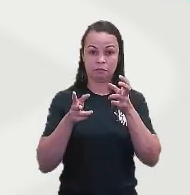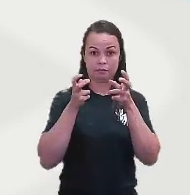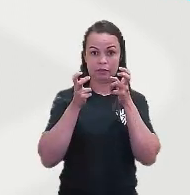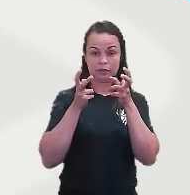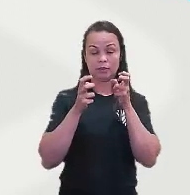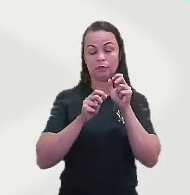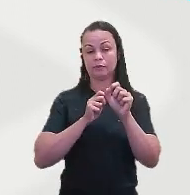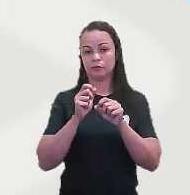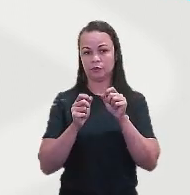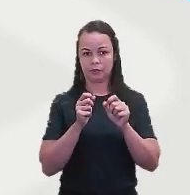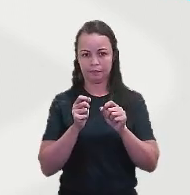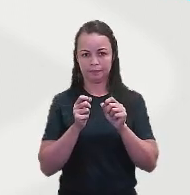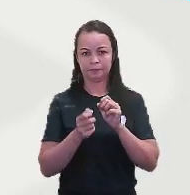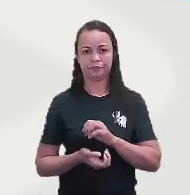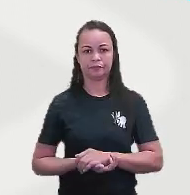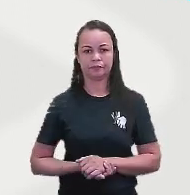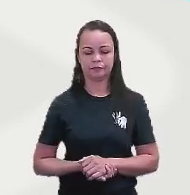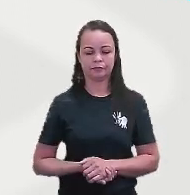ó.